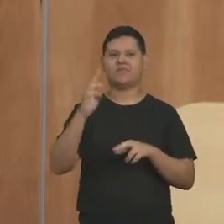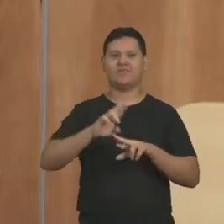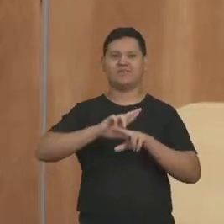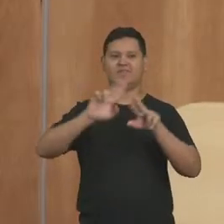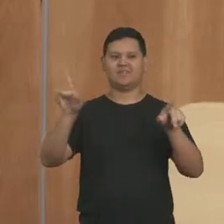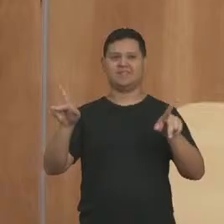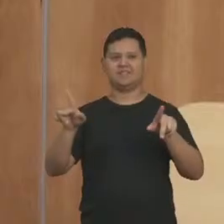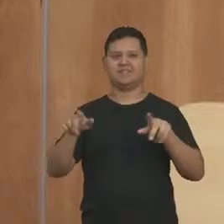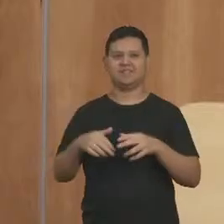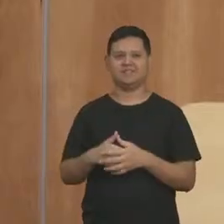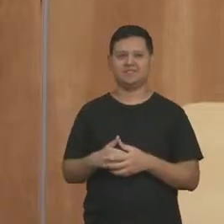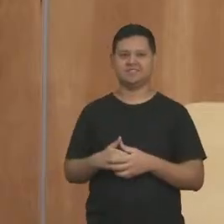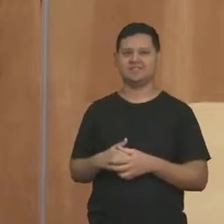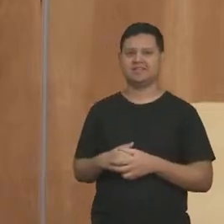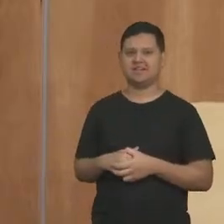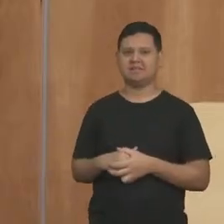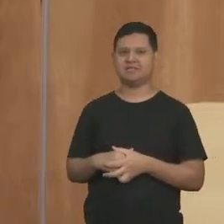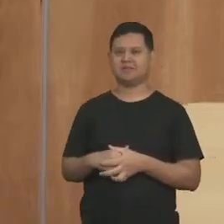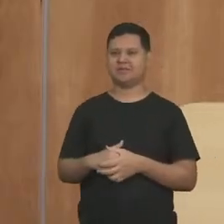soluções.